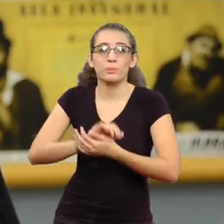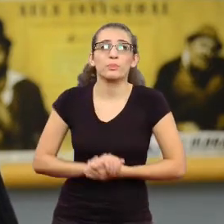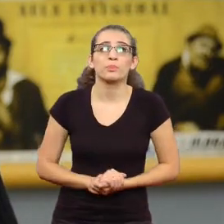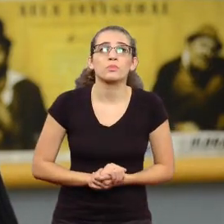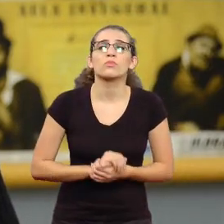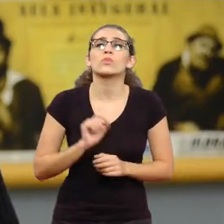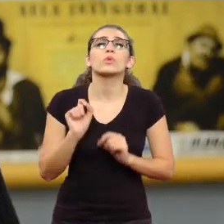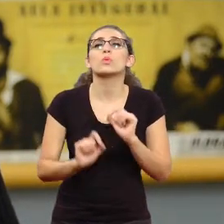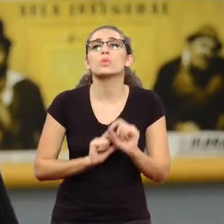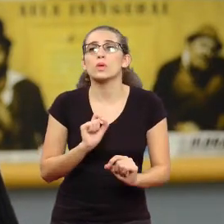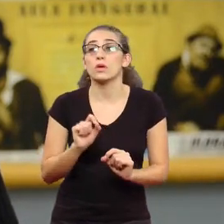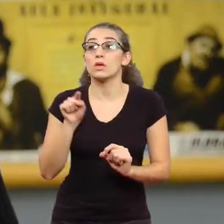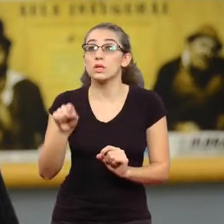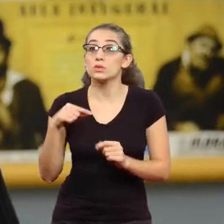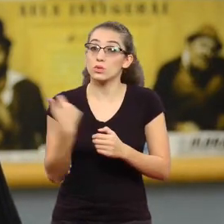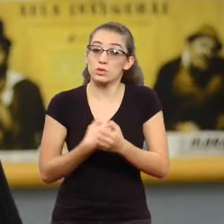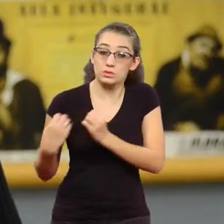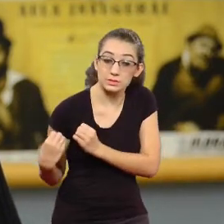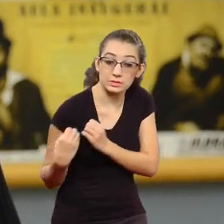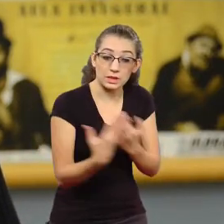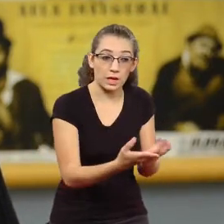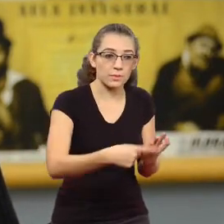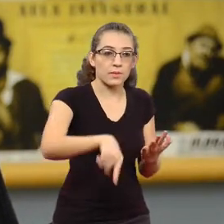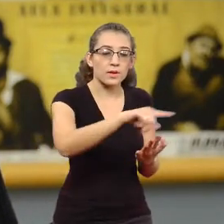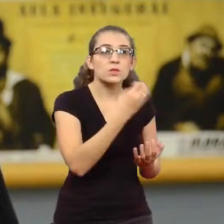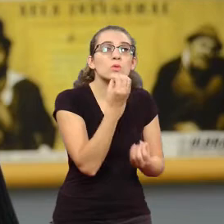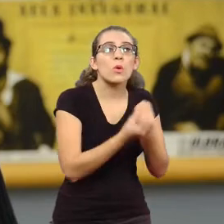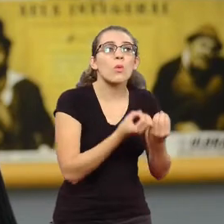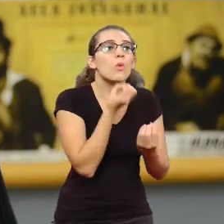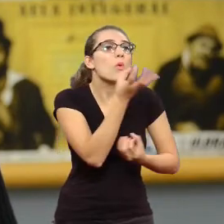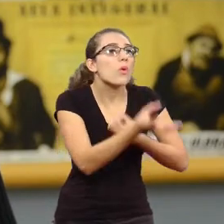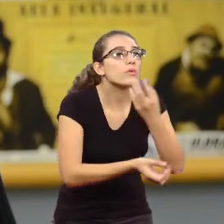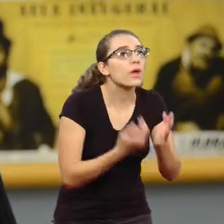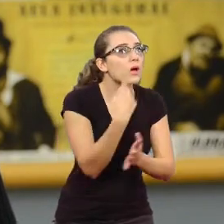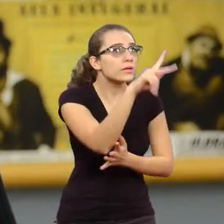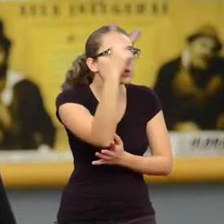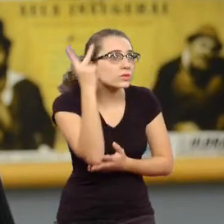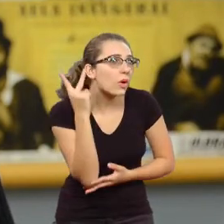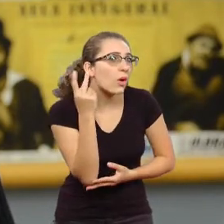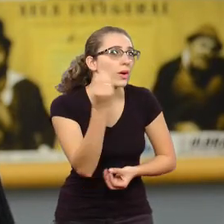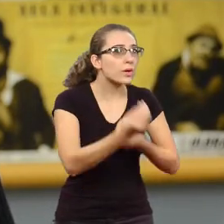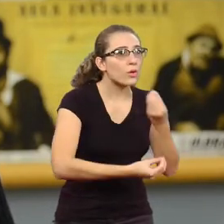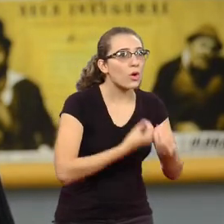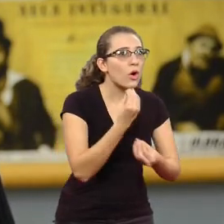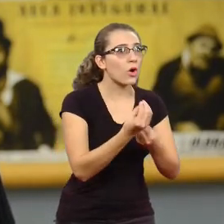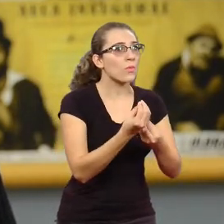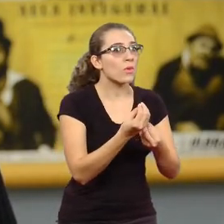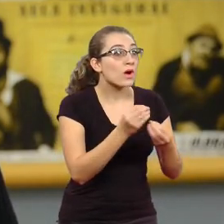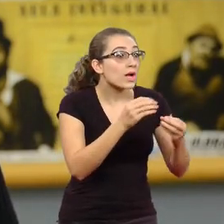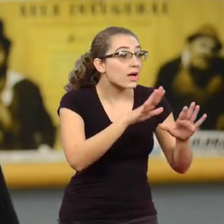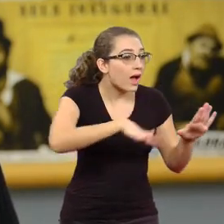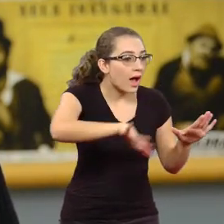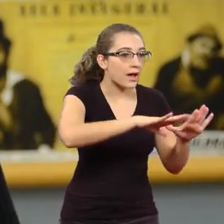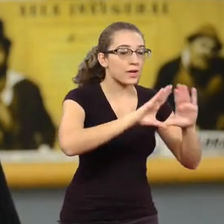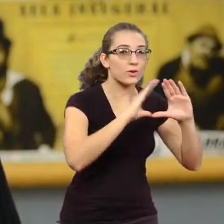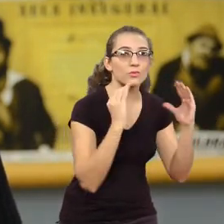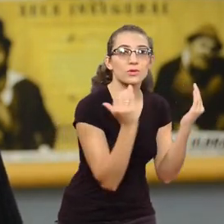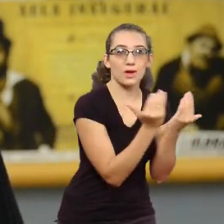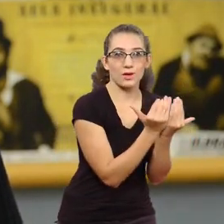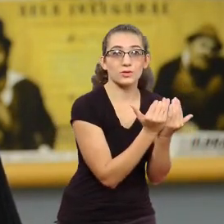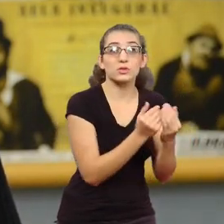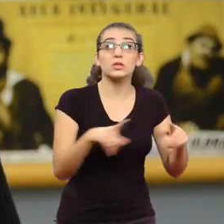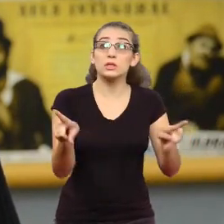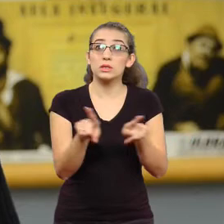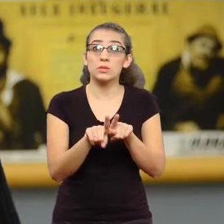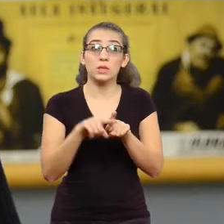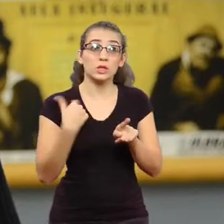estamos instrumentando esses alunos para que possam contar as suas histórias e as histórias da sua comunidade. E, por outro lado, dando